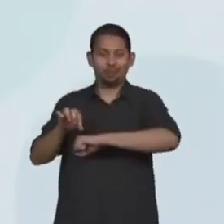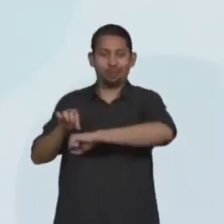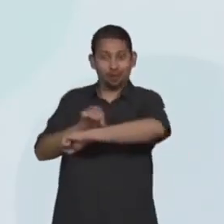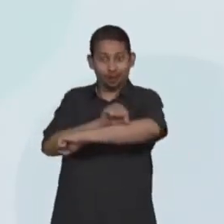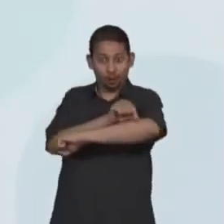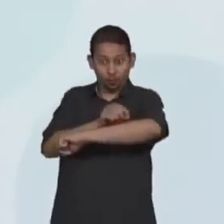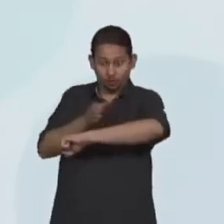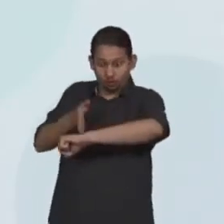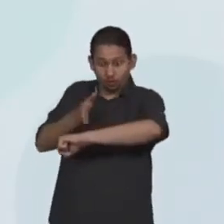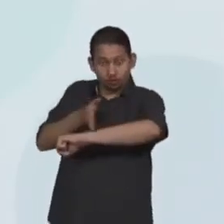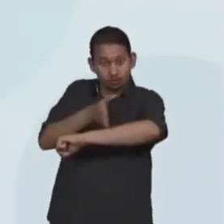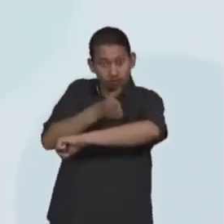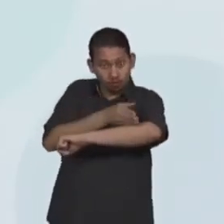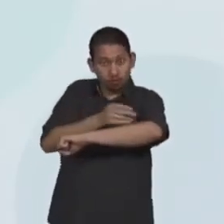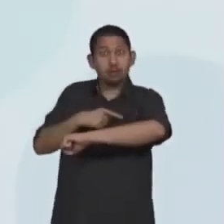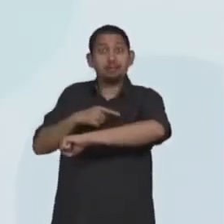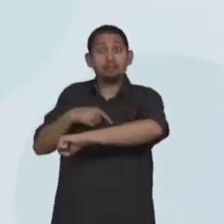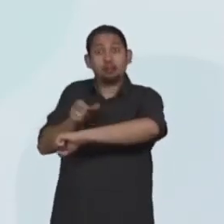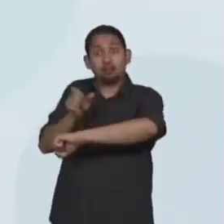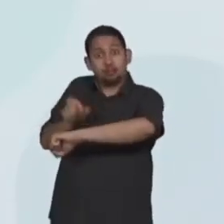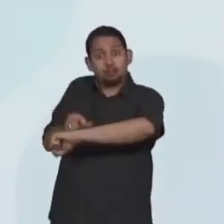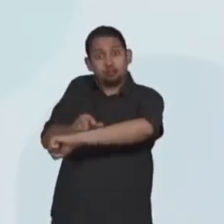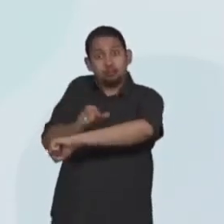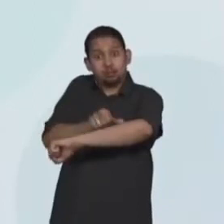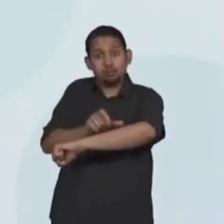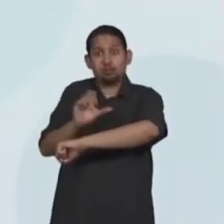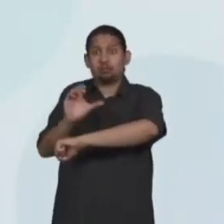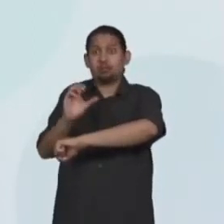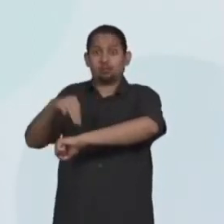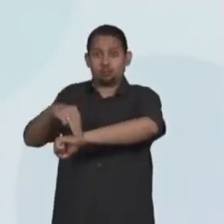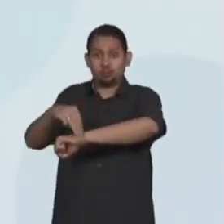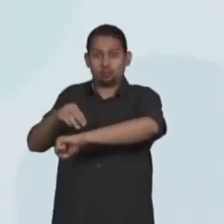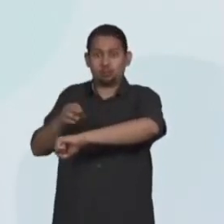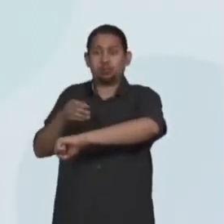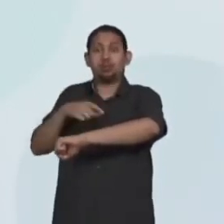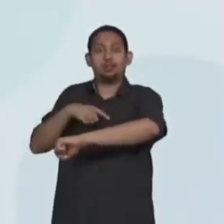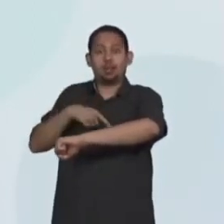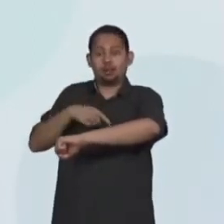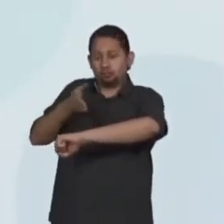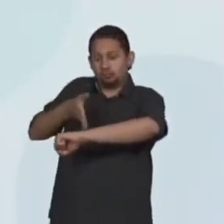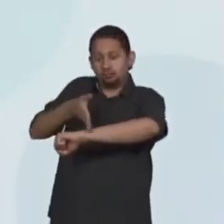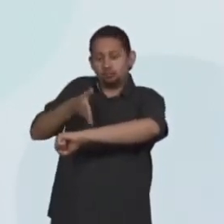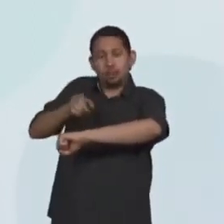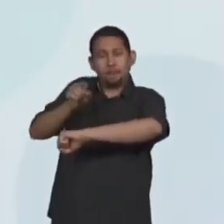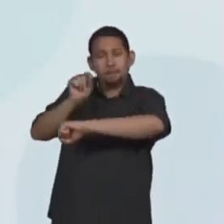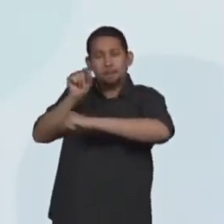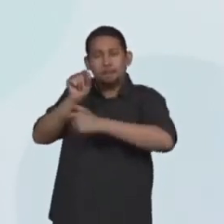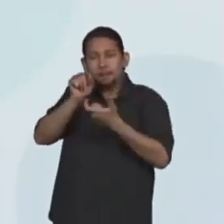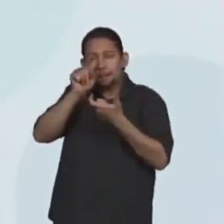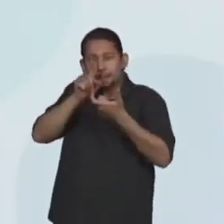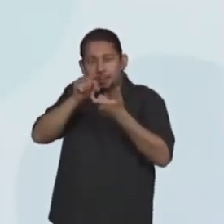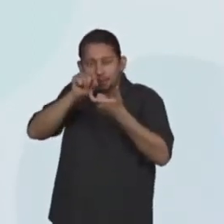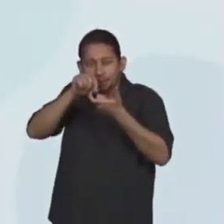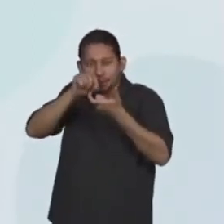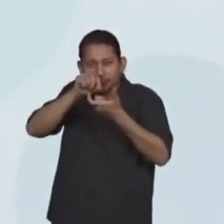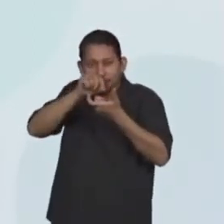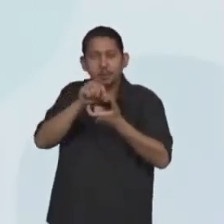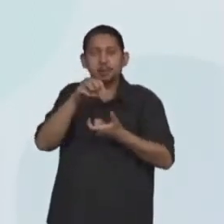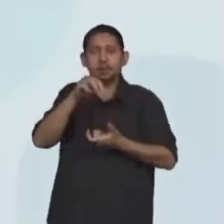essas 2 unidades de medida, o centímetro e o milímetro. E também vamos ver o conceito científico